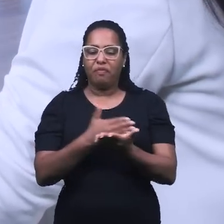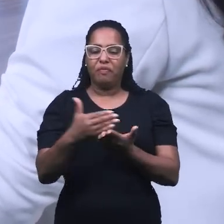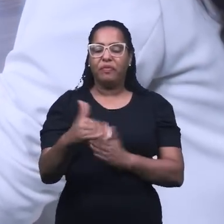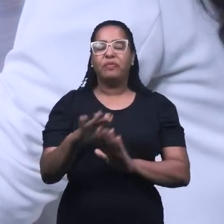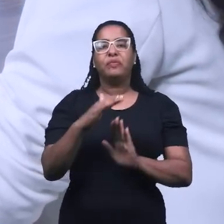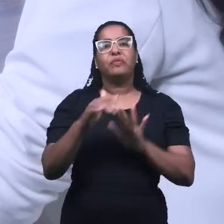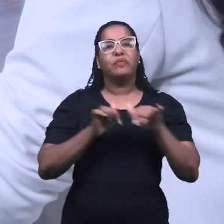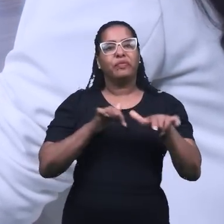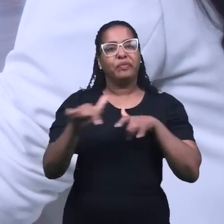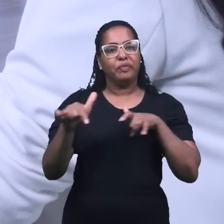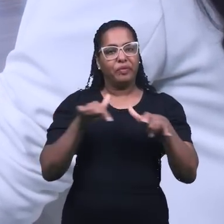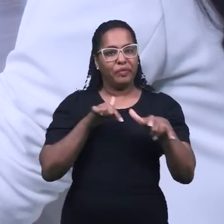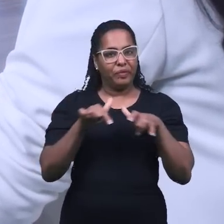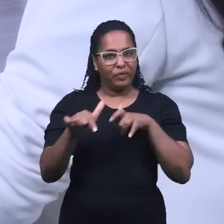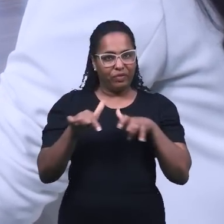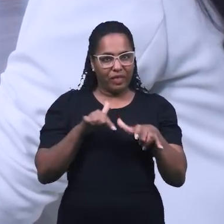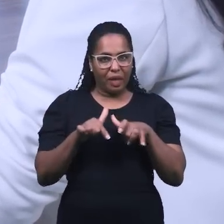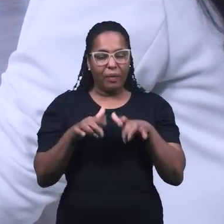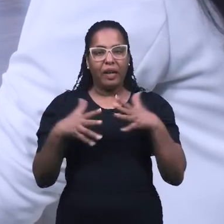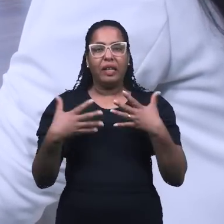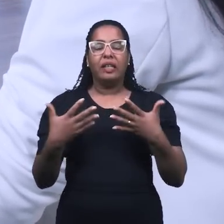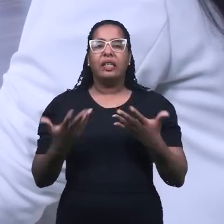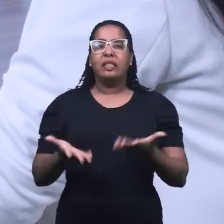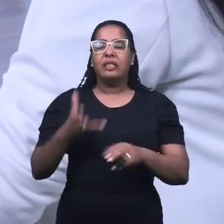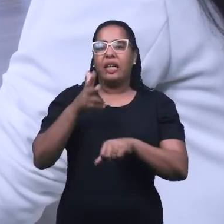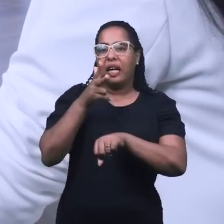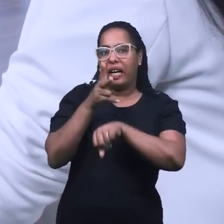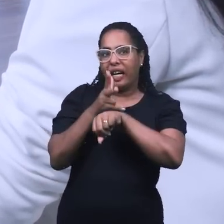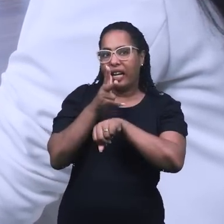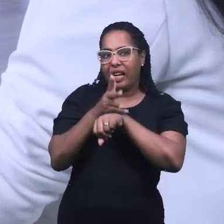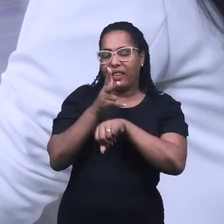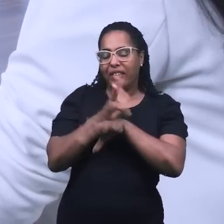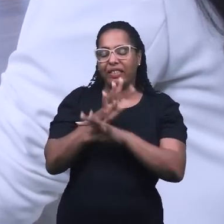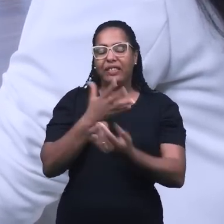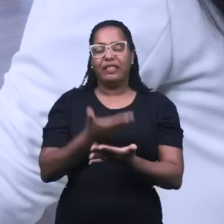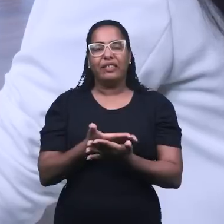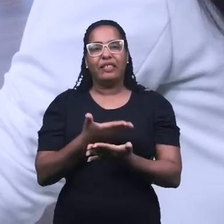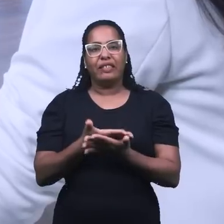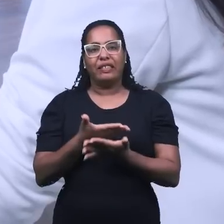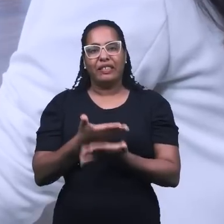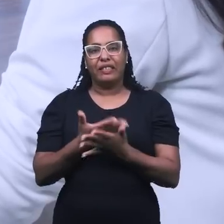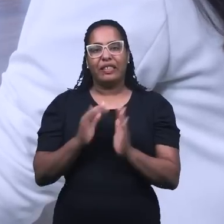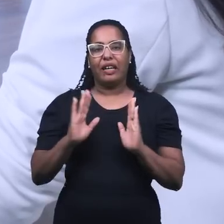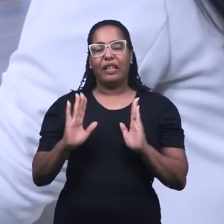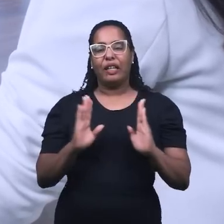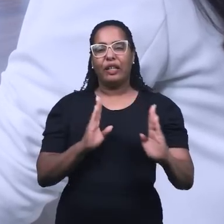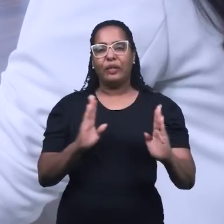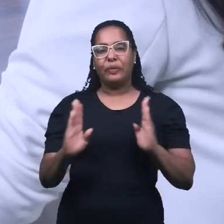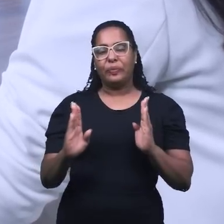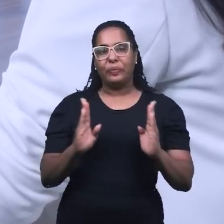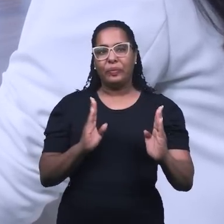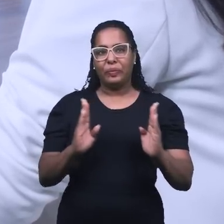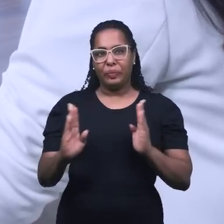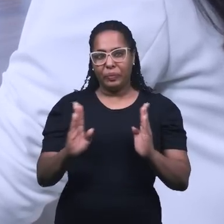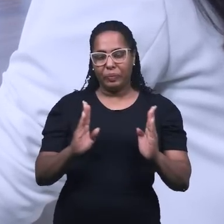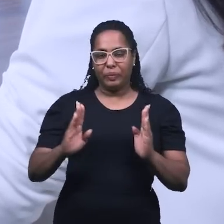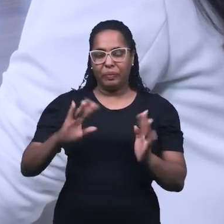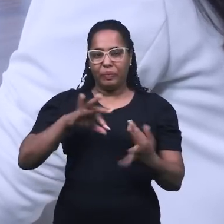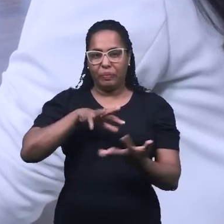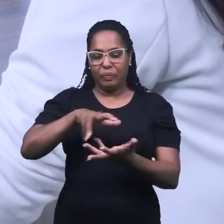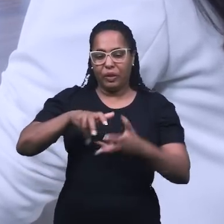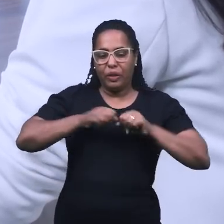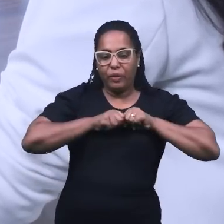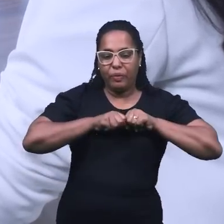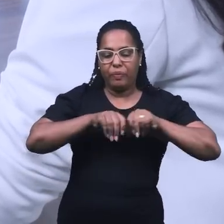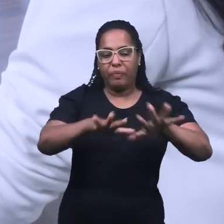esse trabalho de fazer gravações, né, das aulas, no momento em que, por